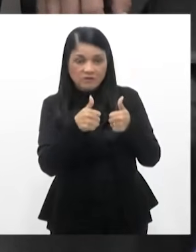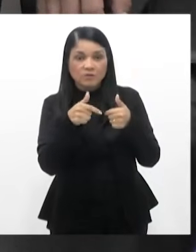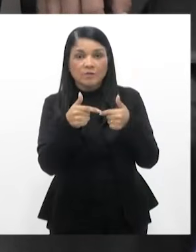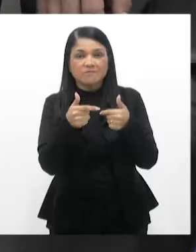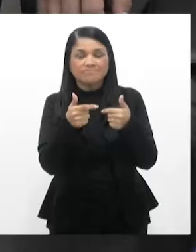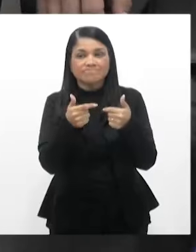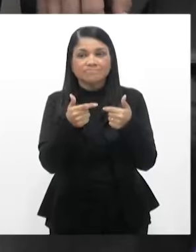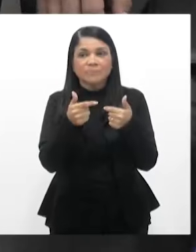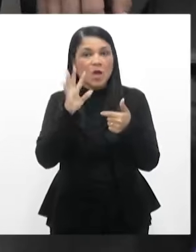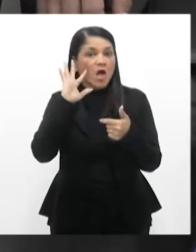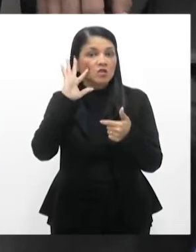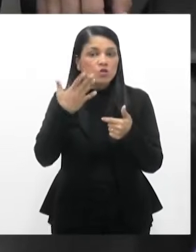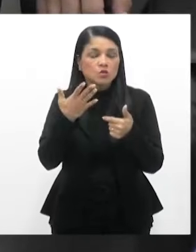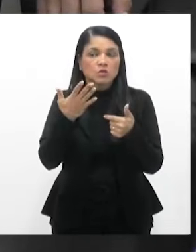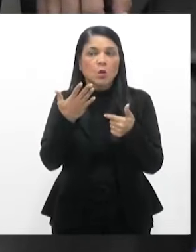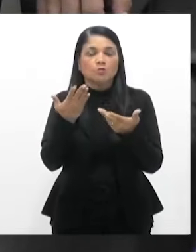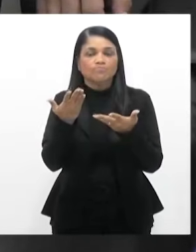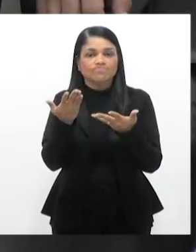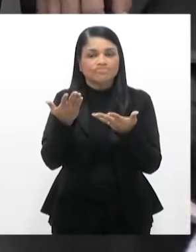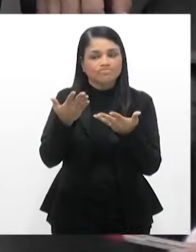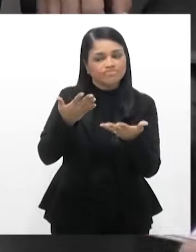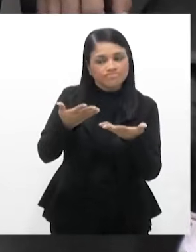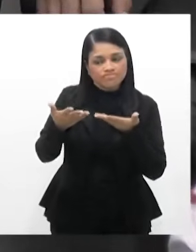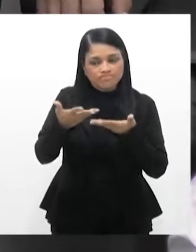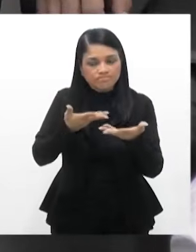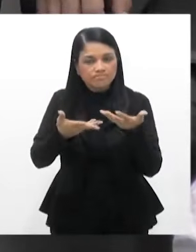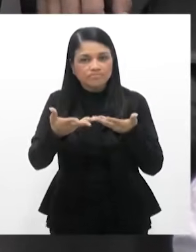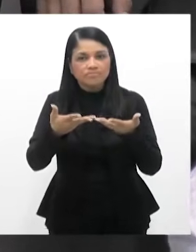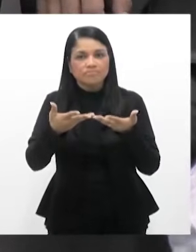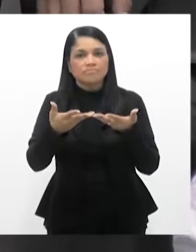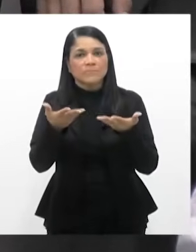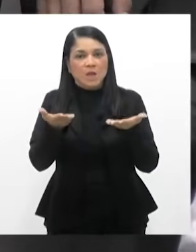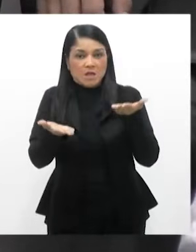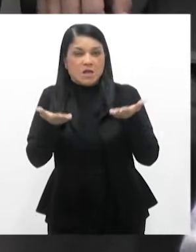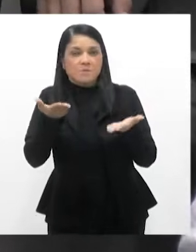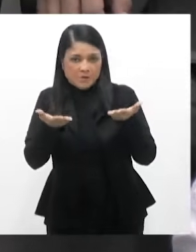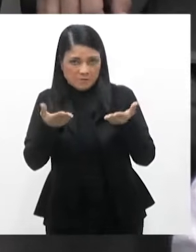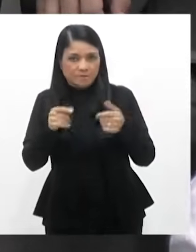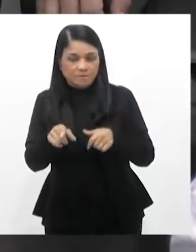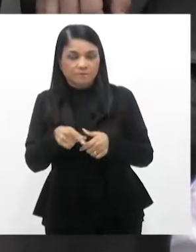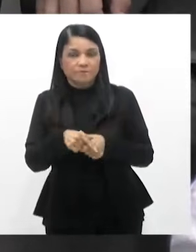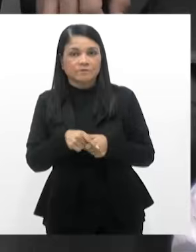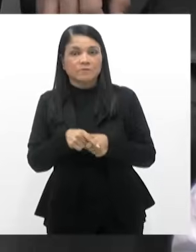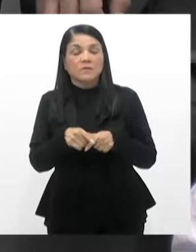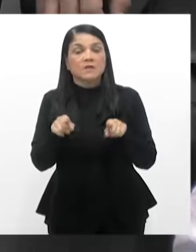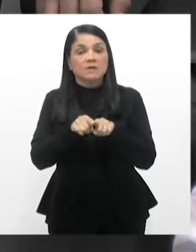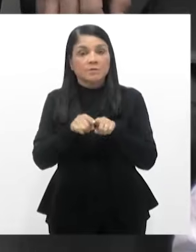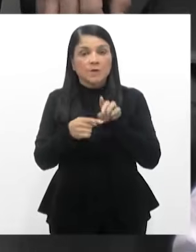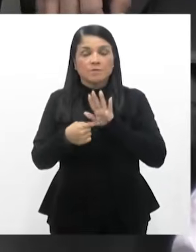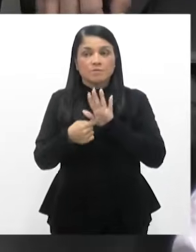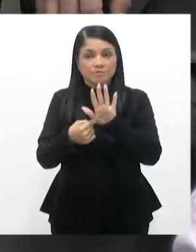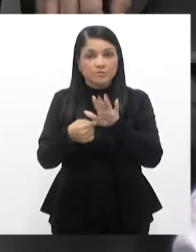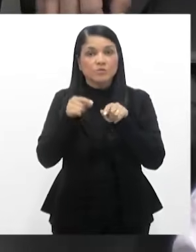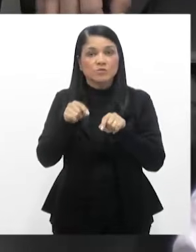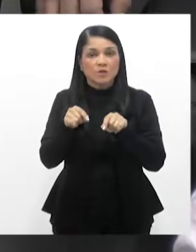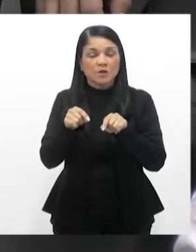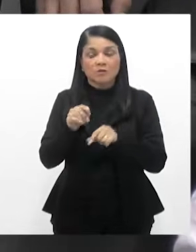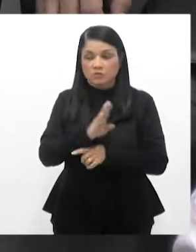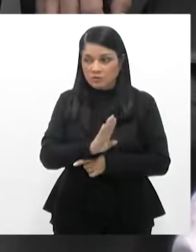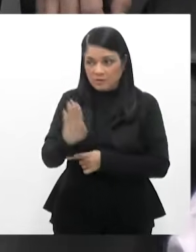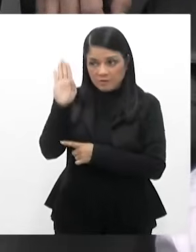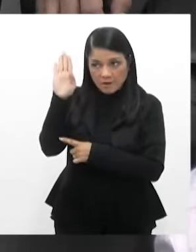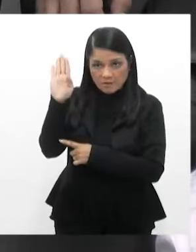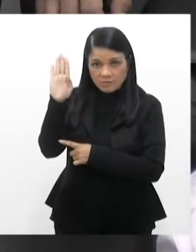intermediária, que, a meu ver, me parece mais equilibrada. E estabelecer que os candidatos